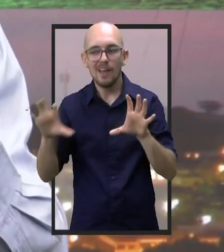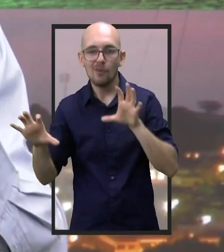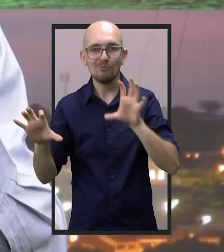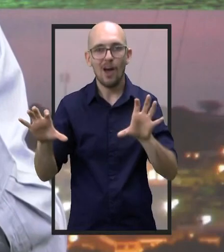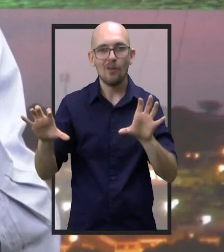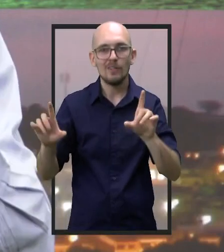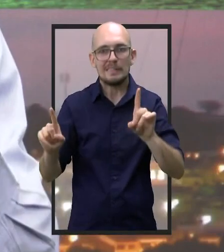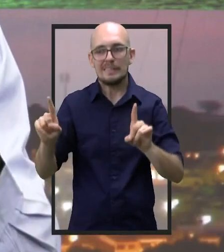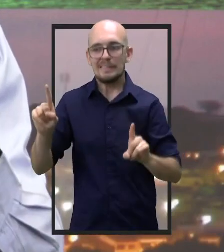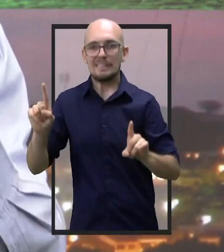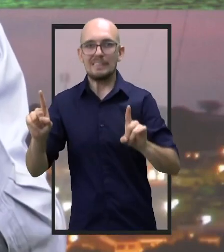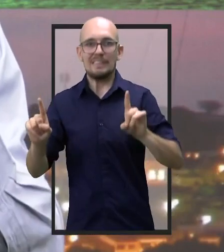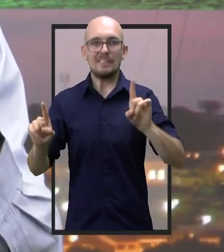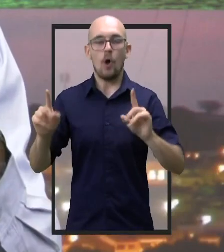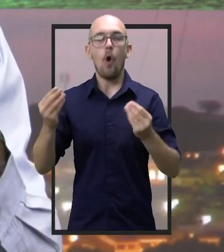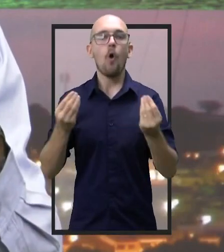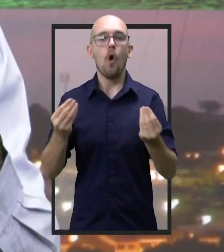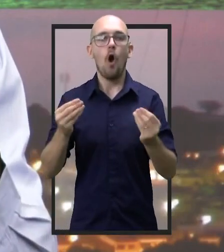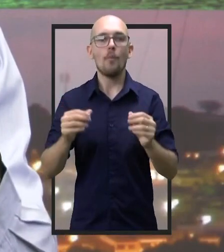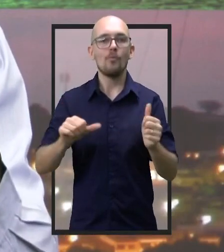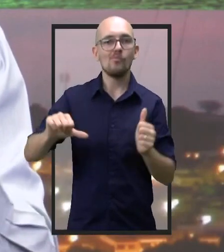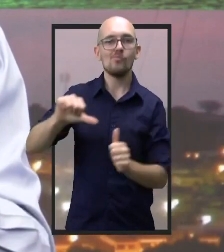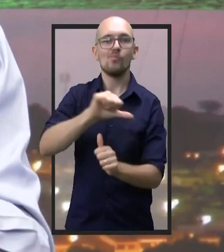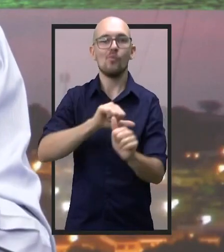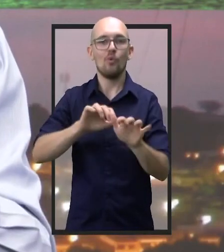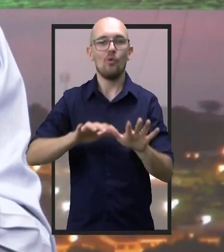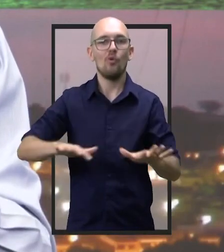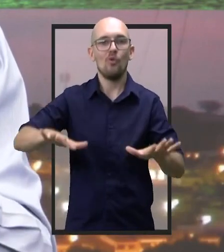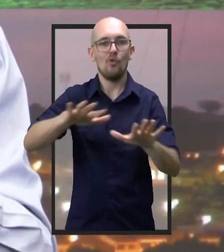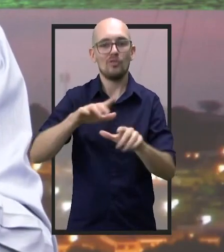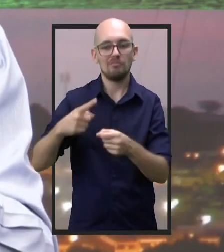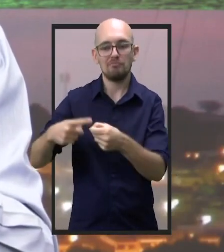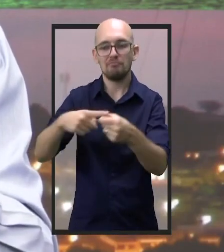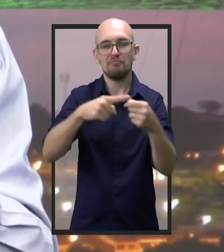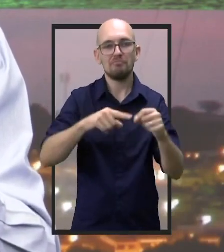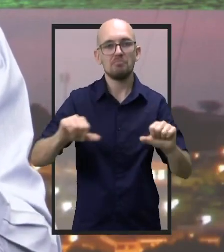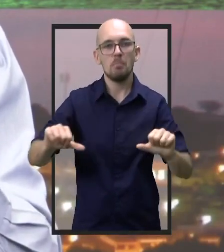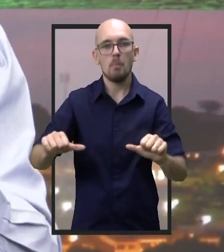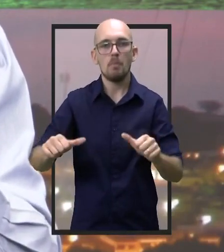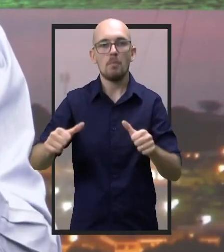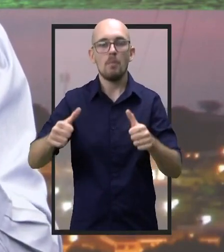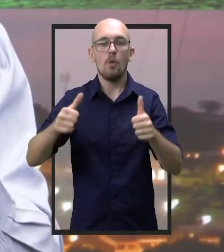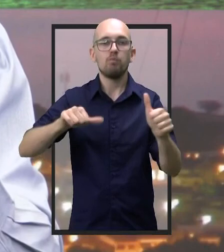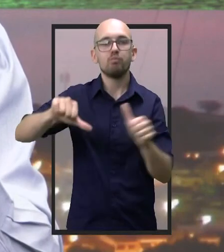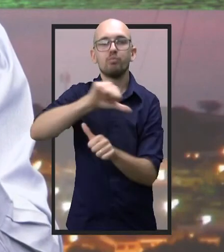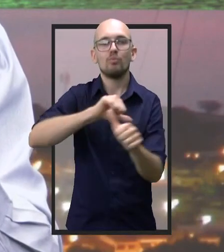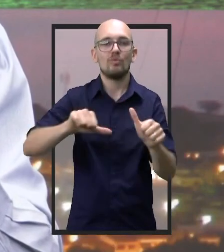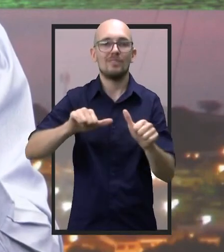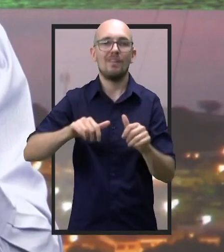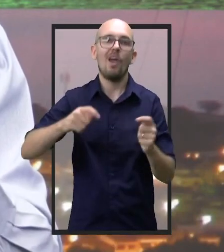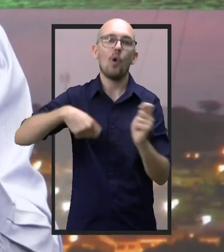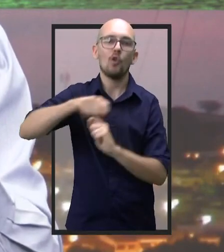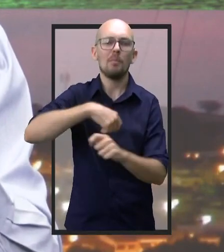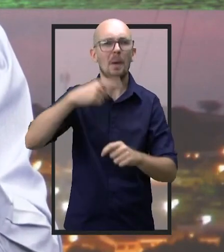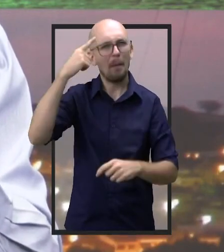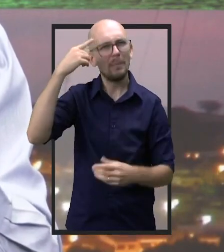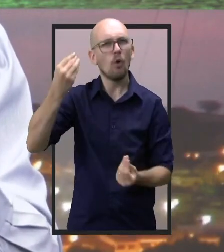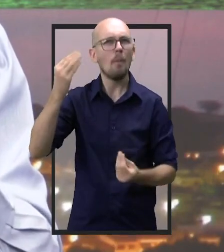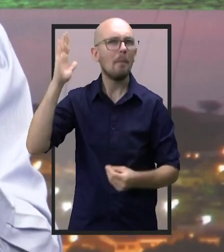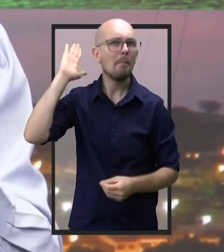quanto isso modifica o cenário econômico de um país, né? Quer dizer, como é que você pode pensar que